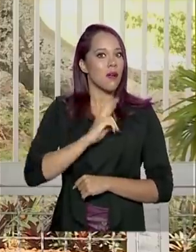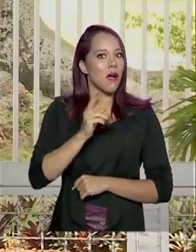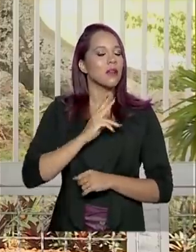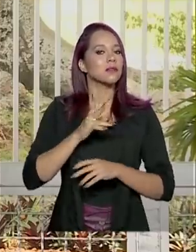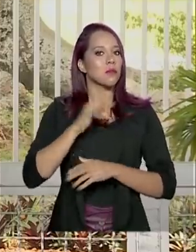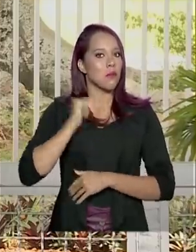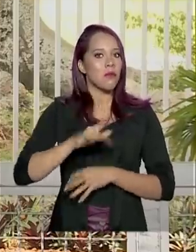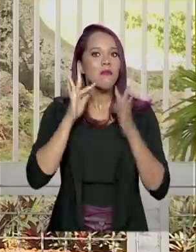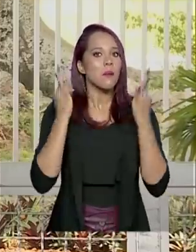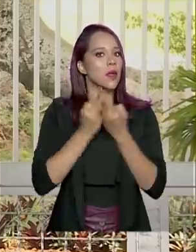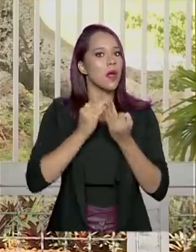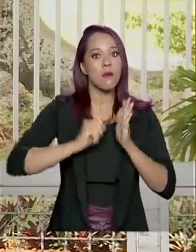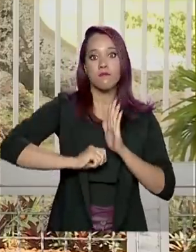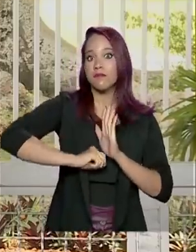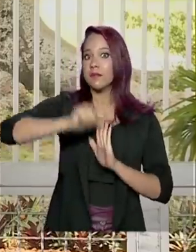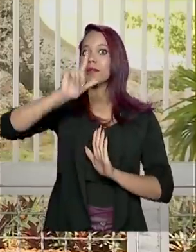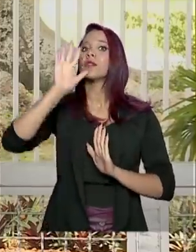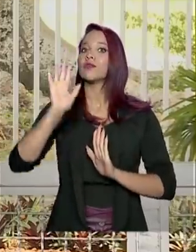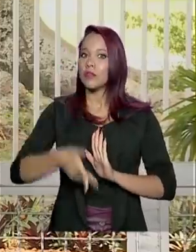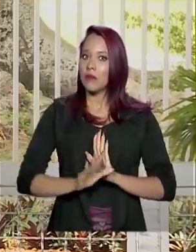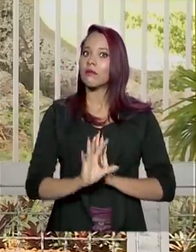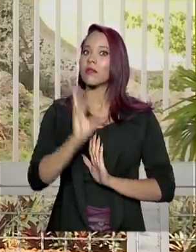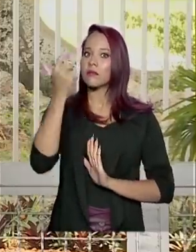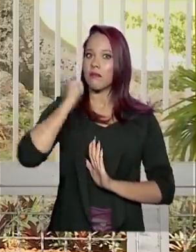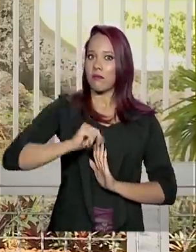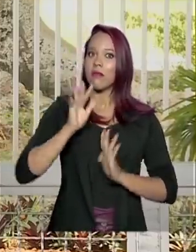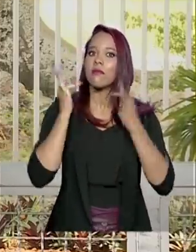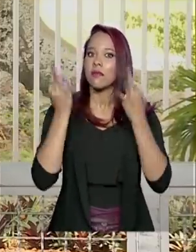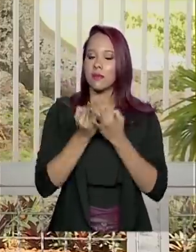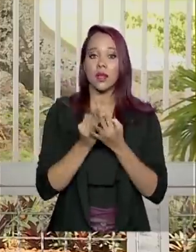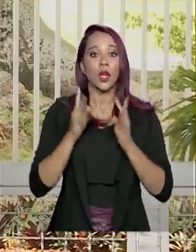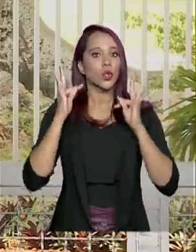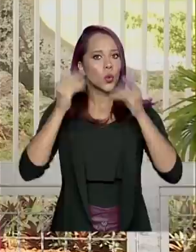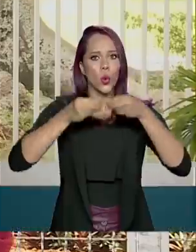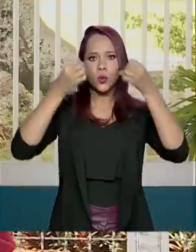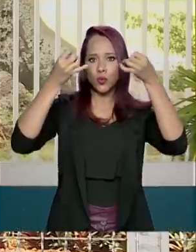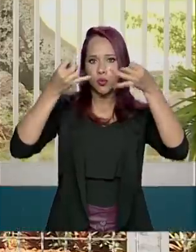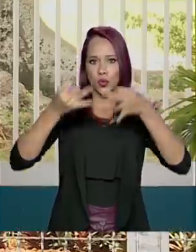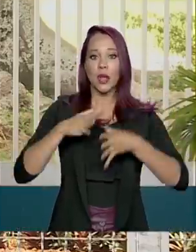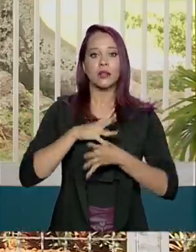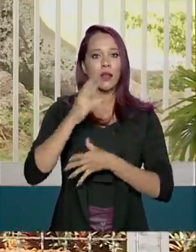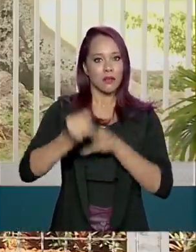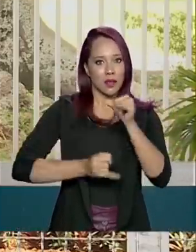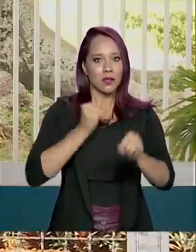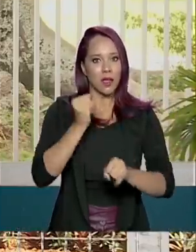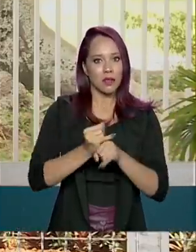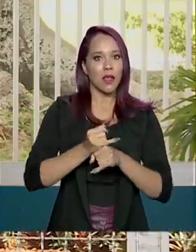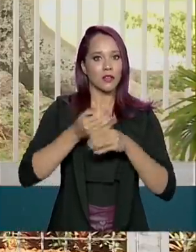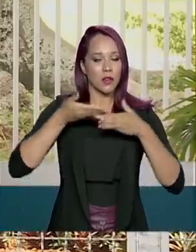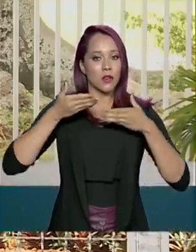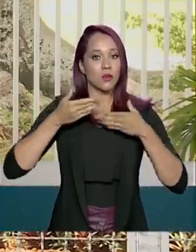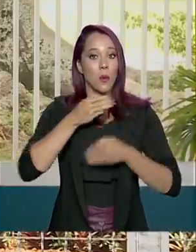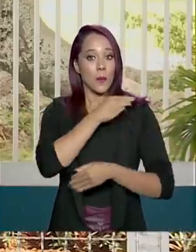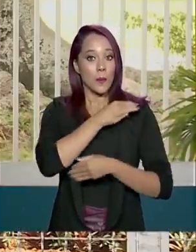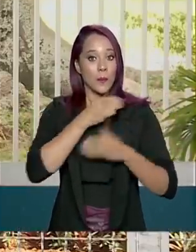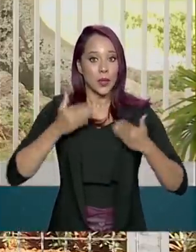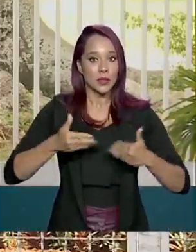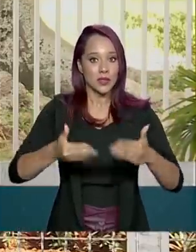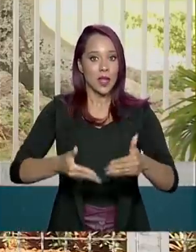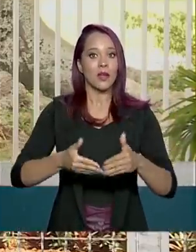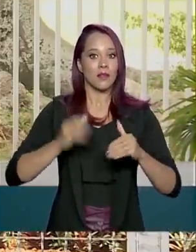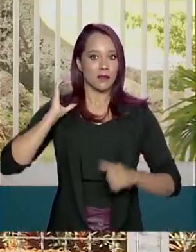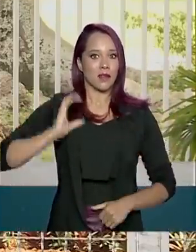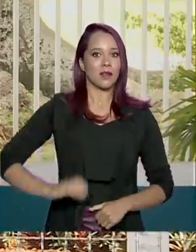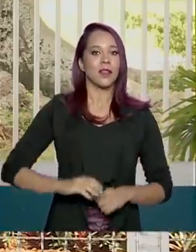programa, o maior da história do Bolsa Família. Todos os detalhes estão no site do Ministério da Cidadania. De